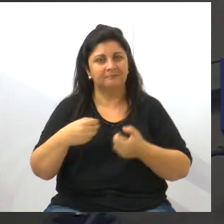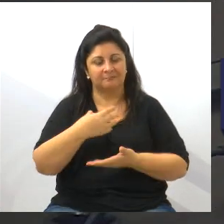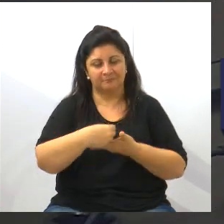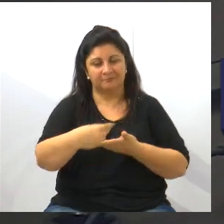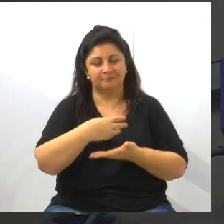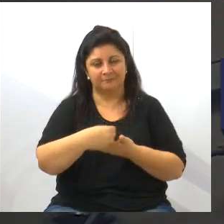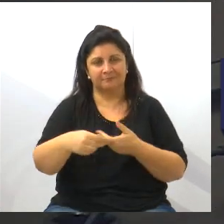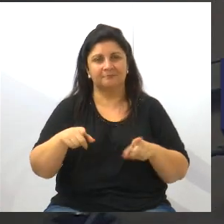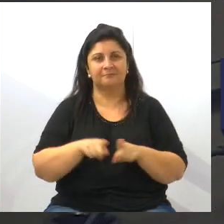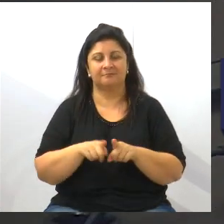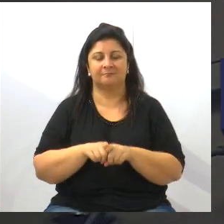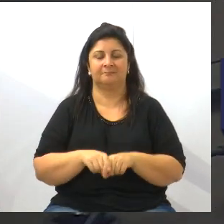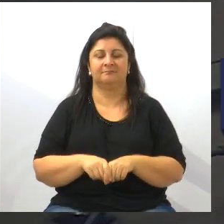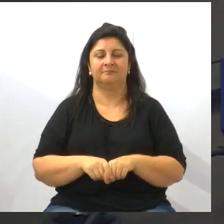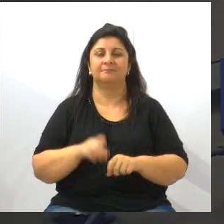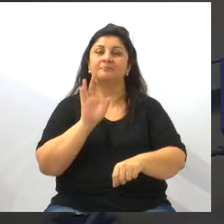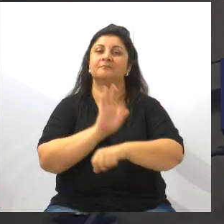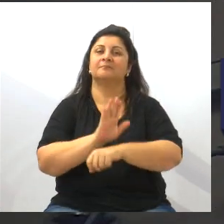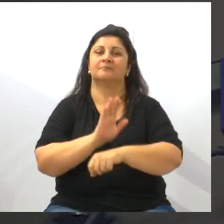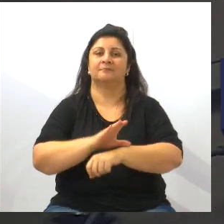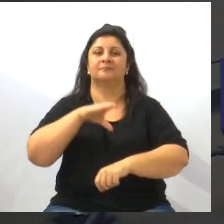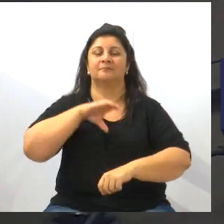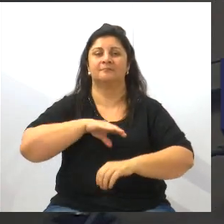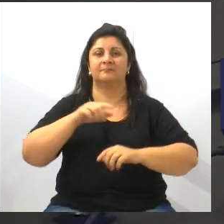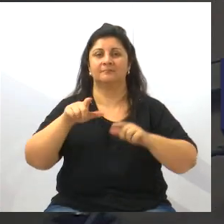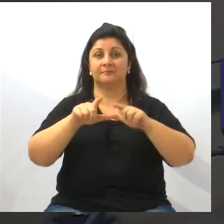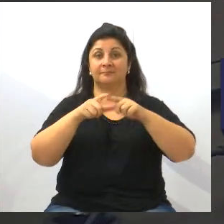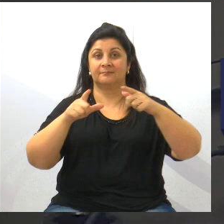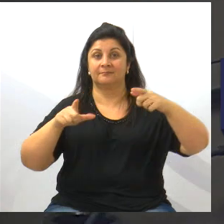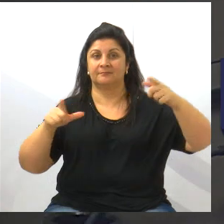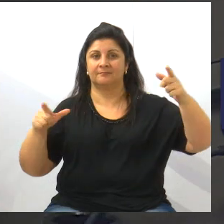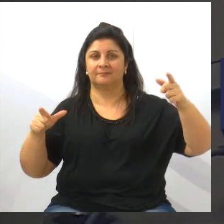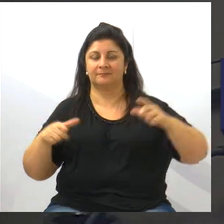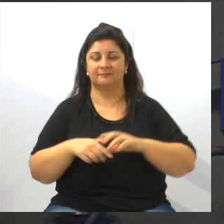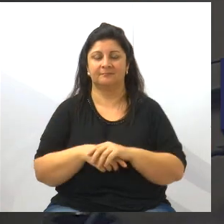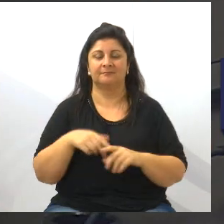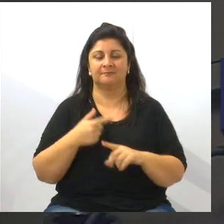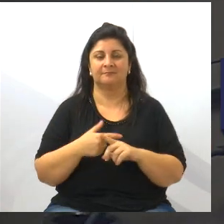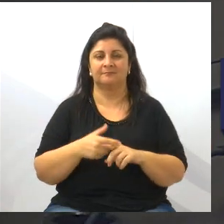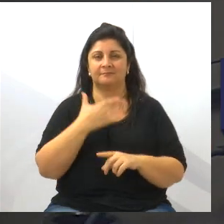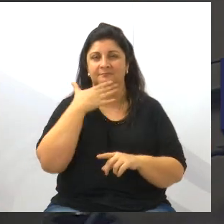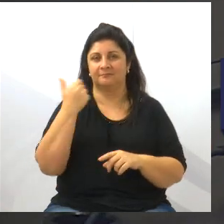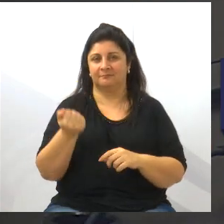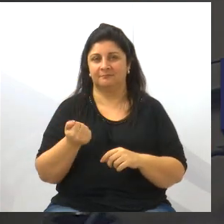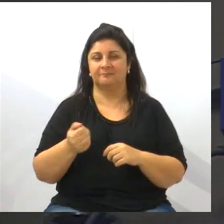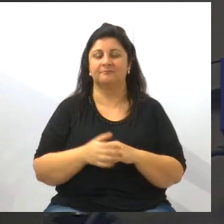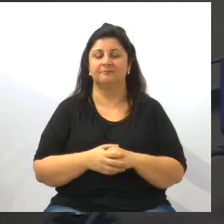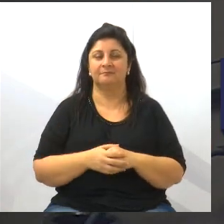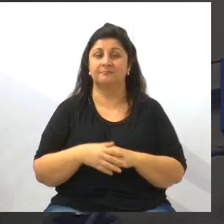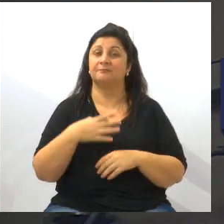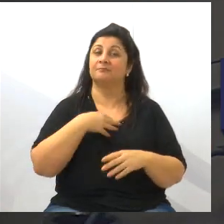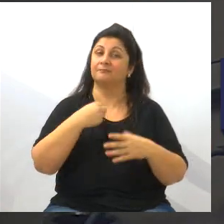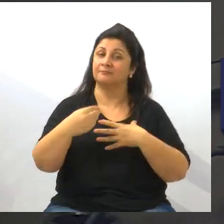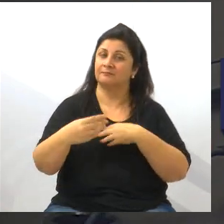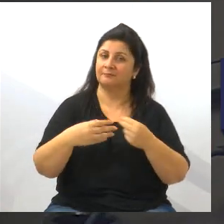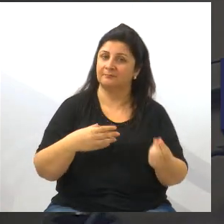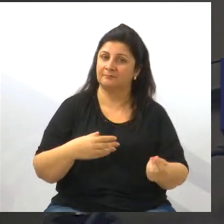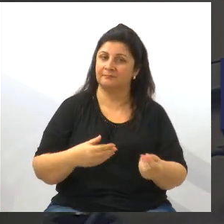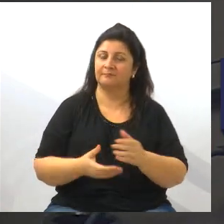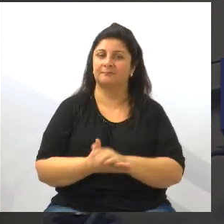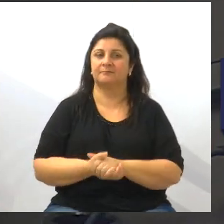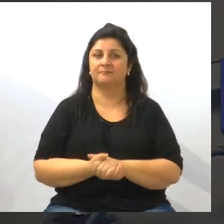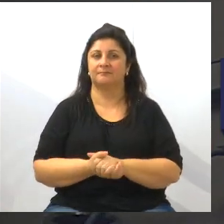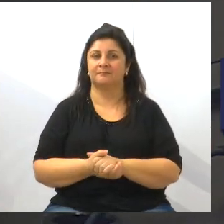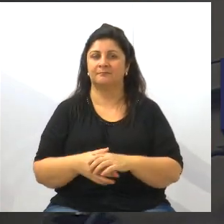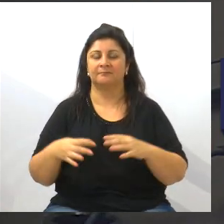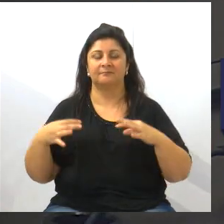dar. Vamos ajudar a cidade de Jacareí a crescer, porque fica melhor para os nossos filhos,